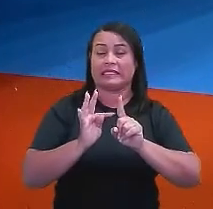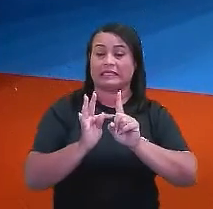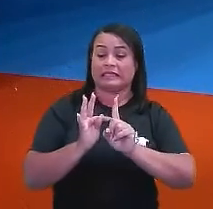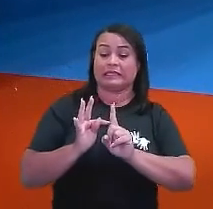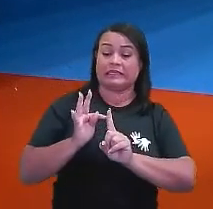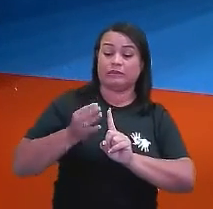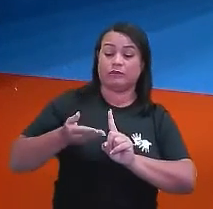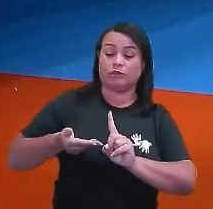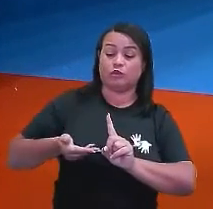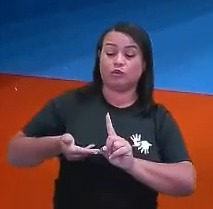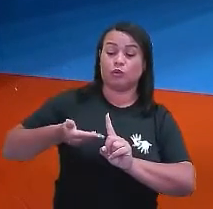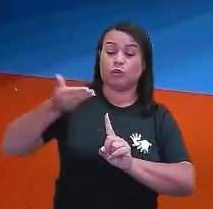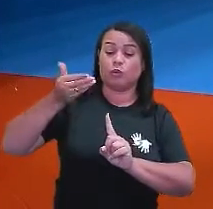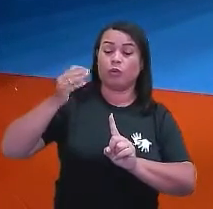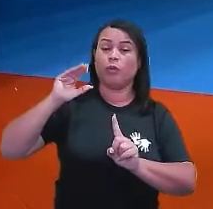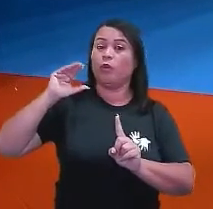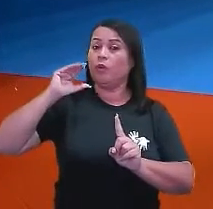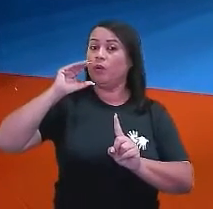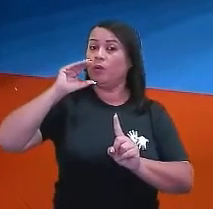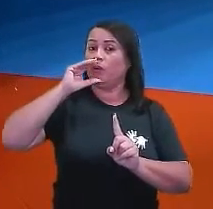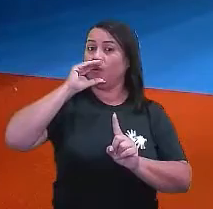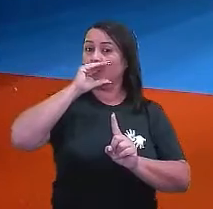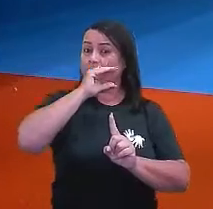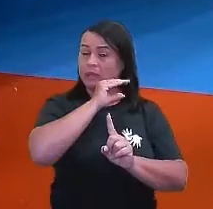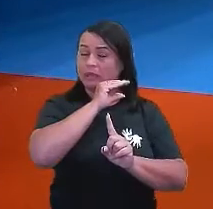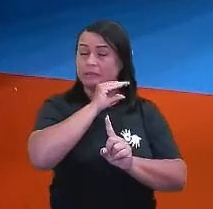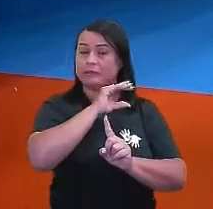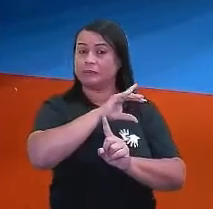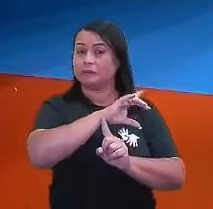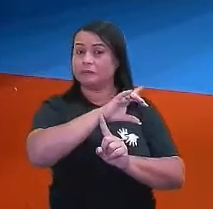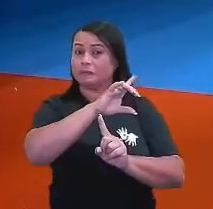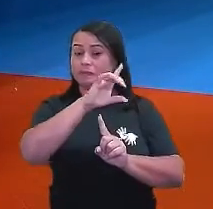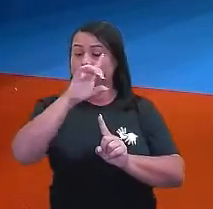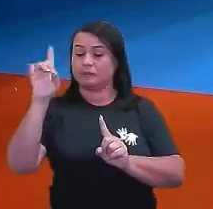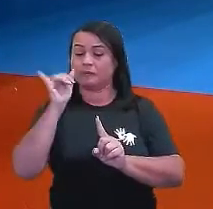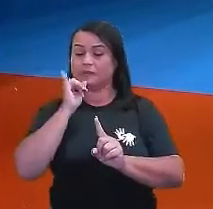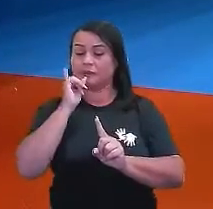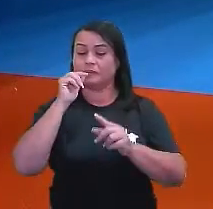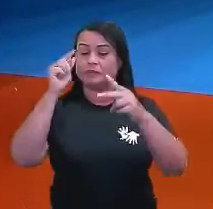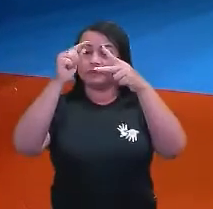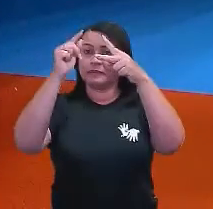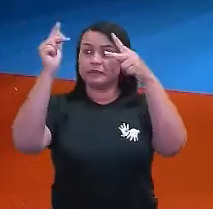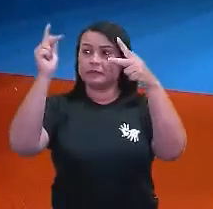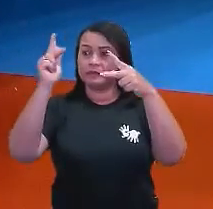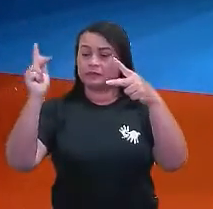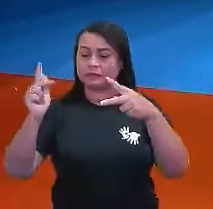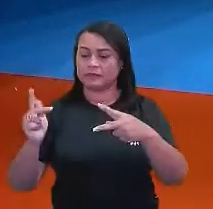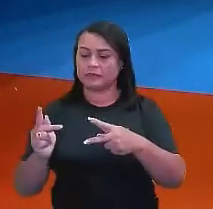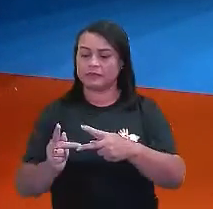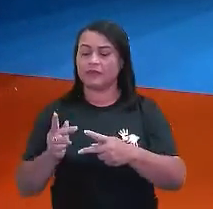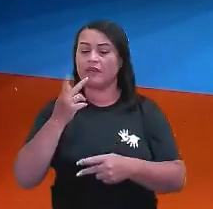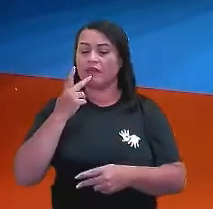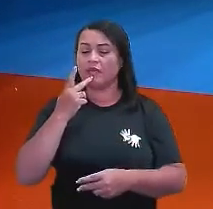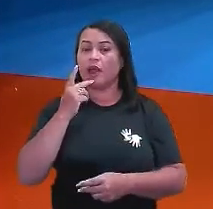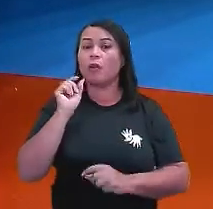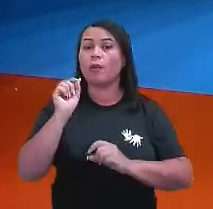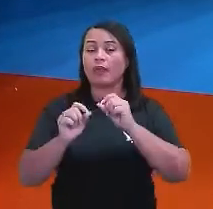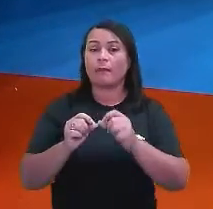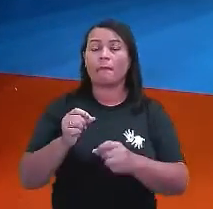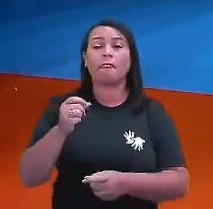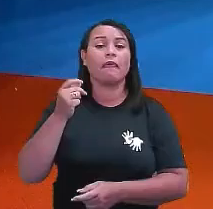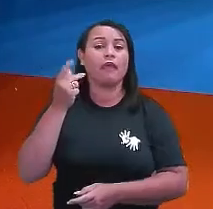a temperatura, mais quente fica o dia. Por exemplo, nesse mapinha, aqui ele diz que Fortaleza vai